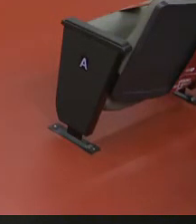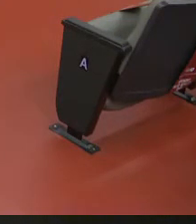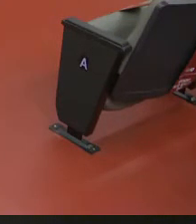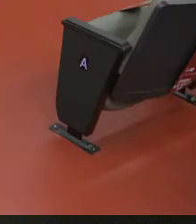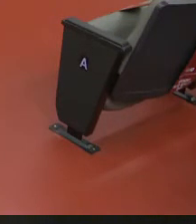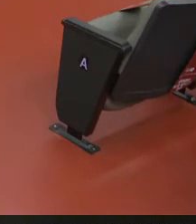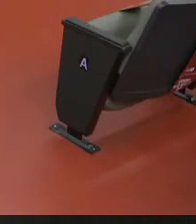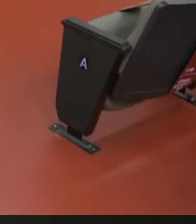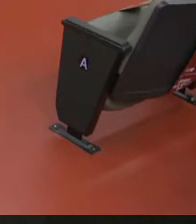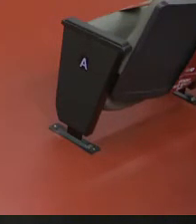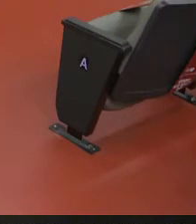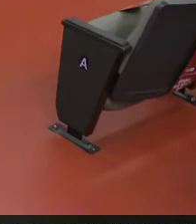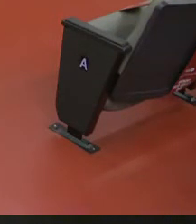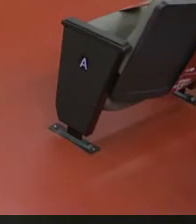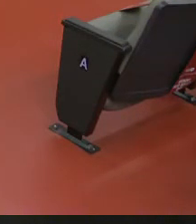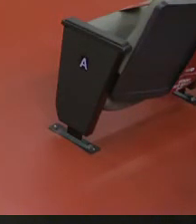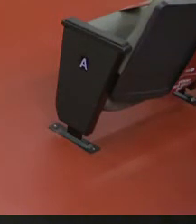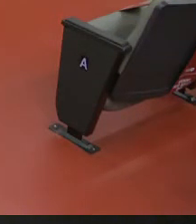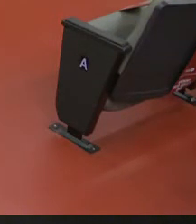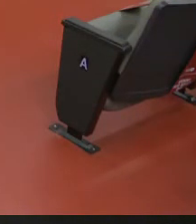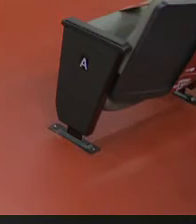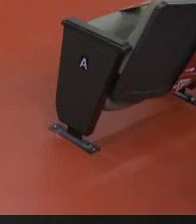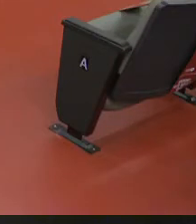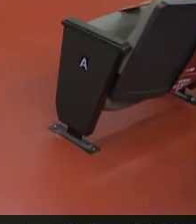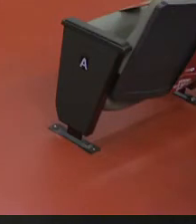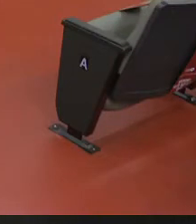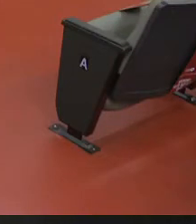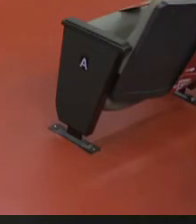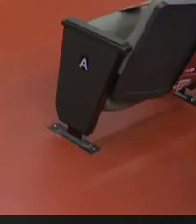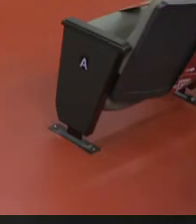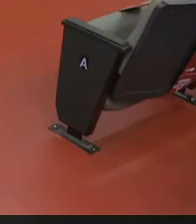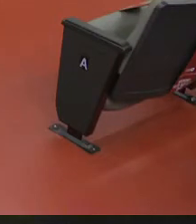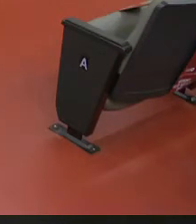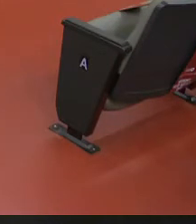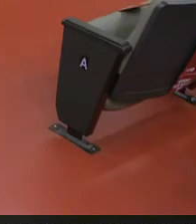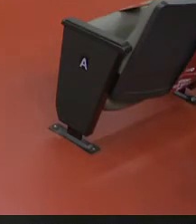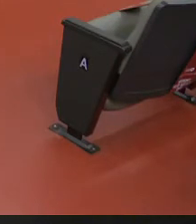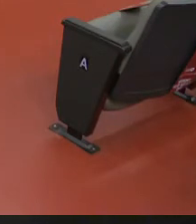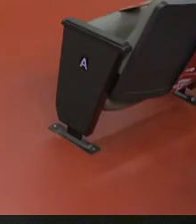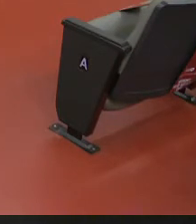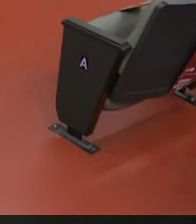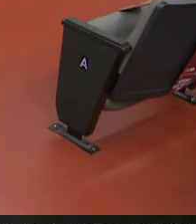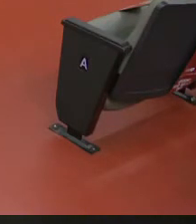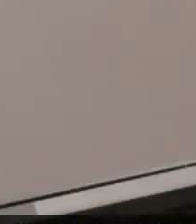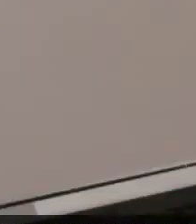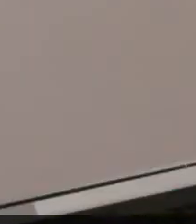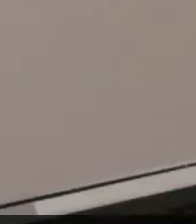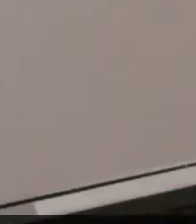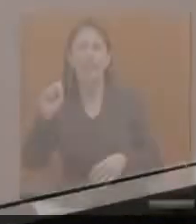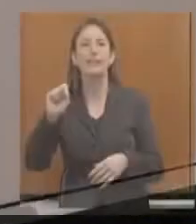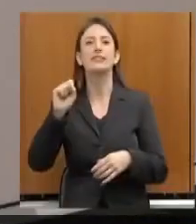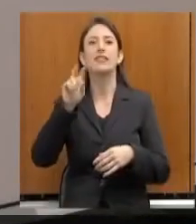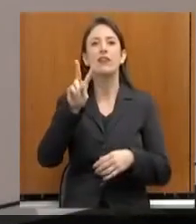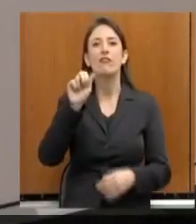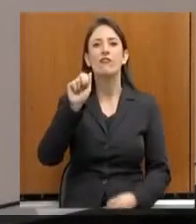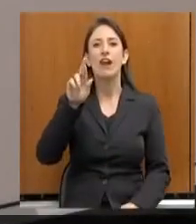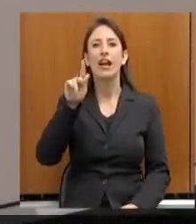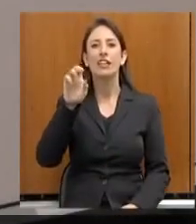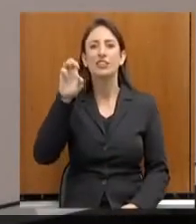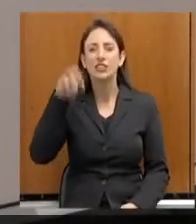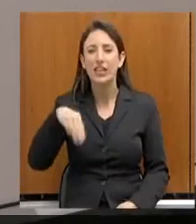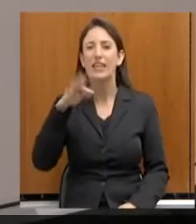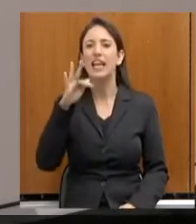todos os movimentos da sociedade organizada tem o SOS Vargem das Flores tem feito nós não temos um traçado